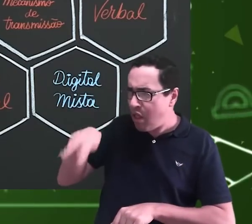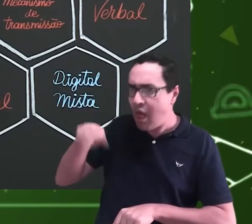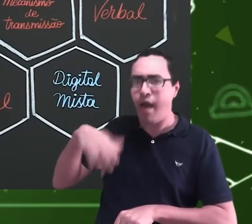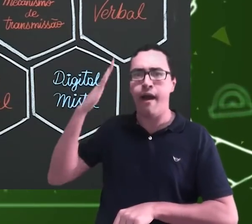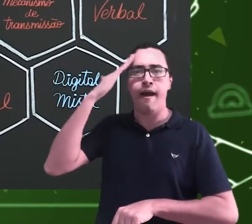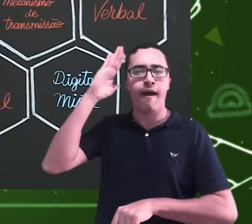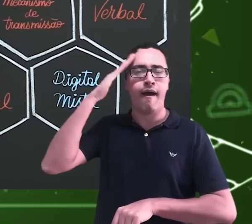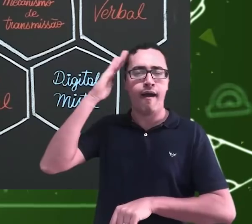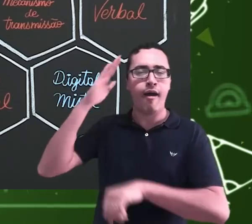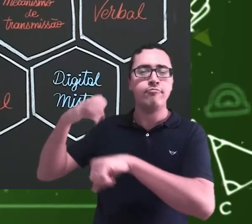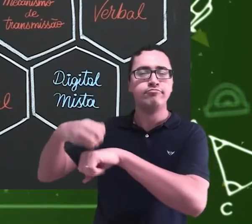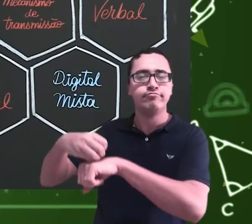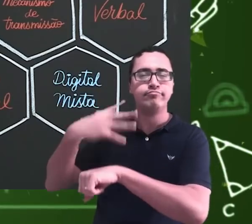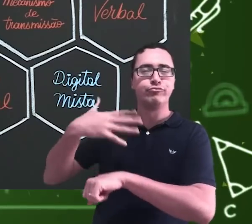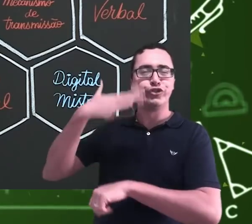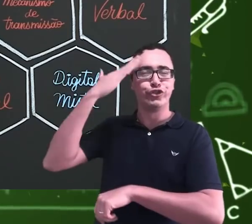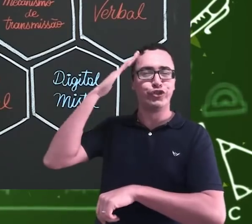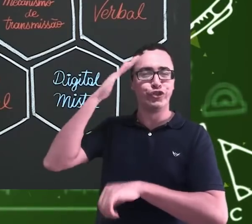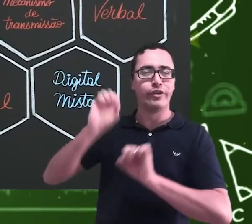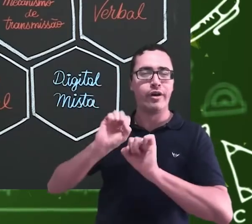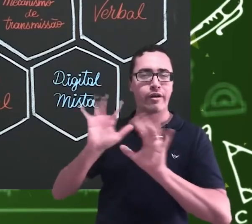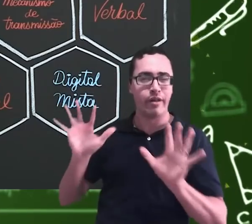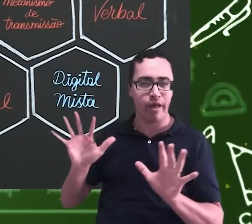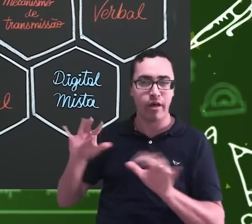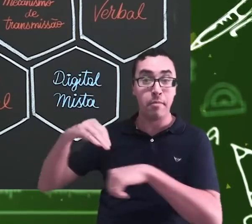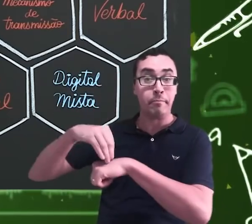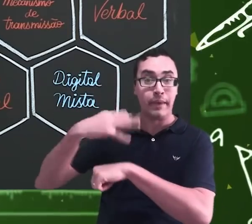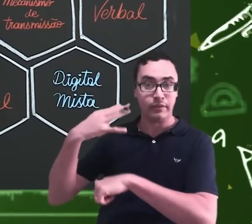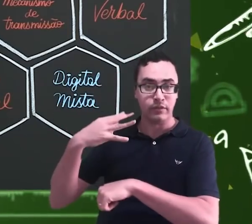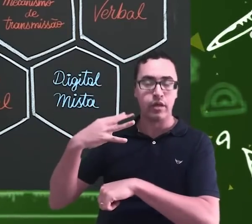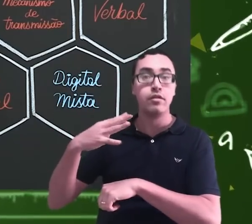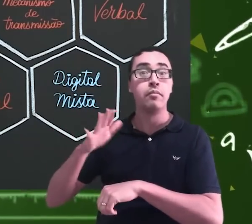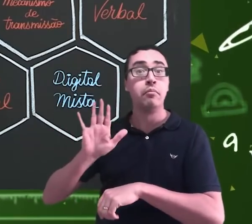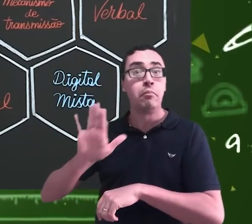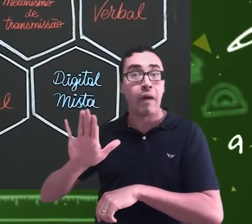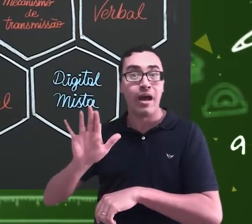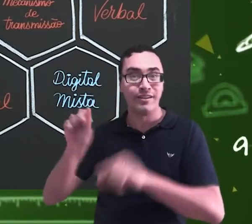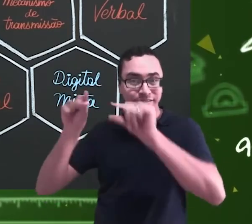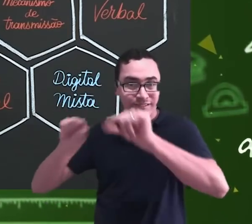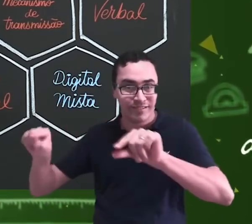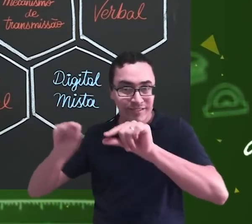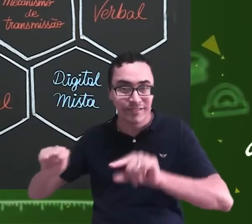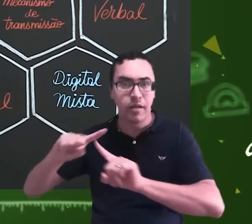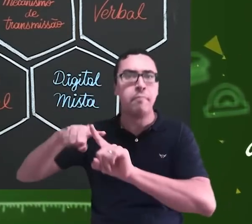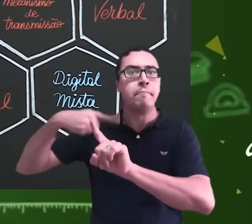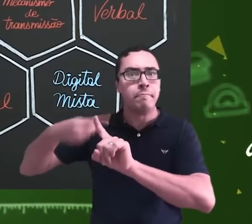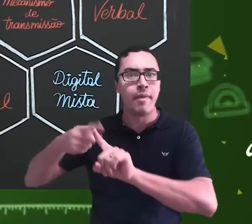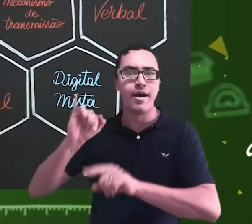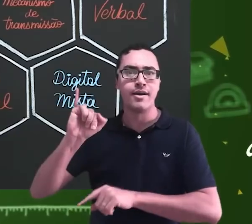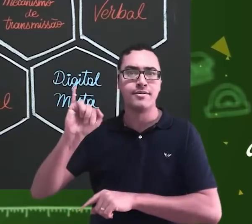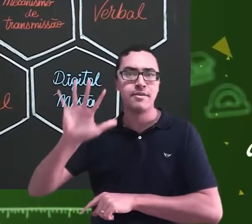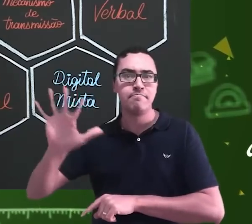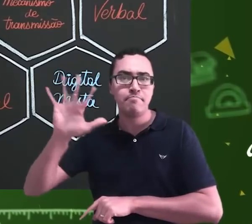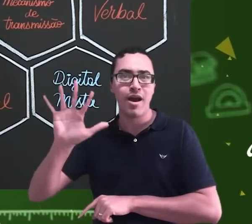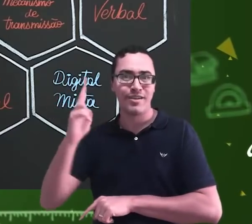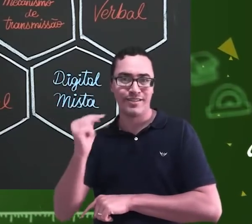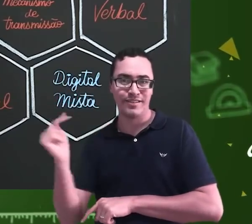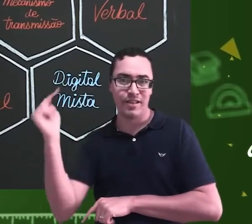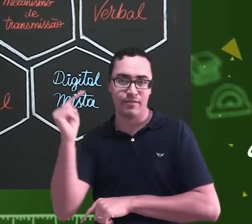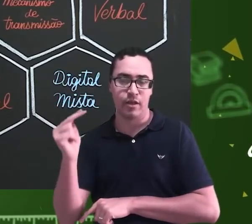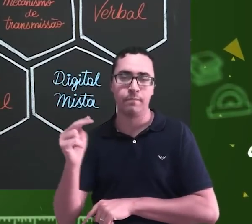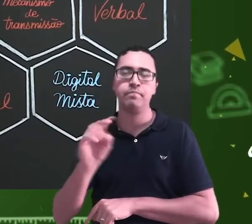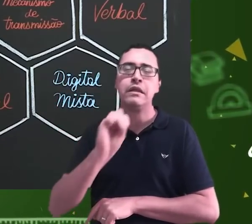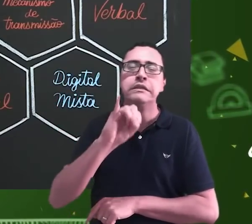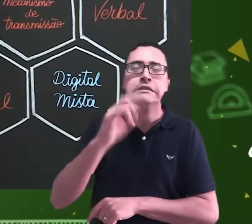para mim, e essa mensagem ela vem acompanhada de uma imagem. Bom, as pessoas que estão dirigindo, estão numa estrada, se